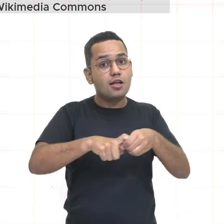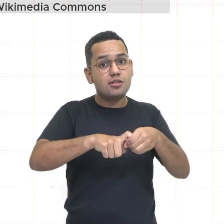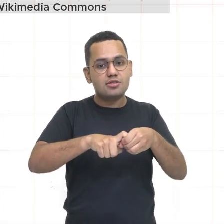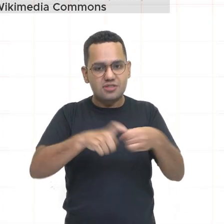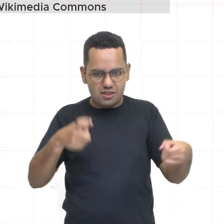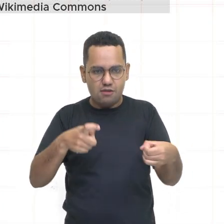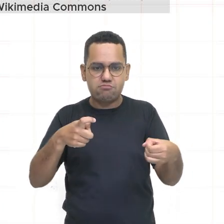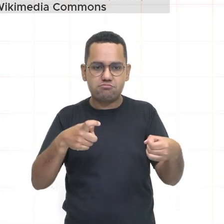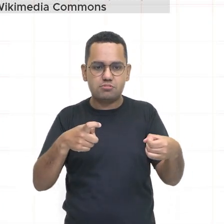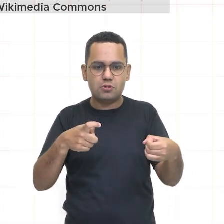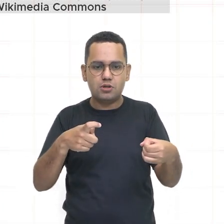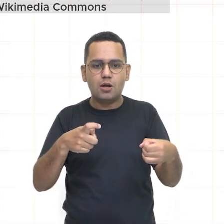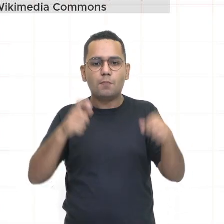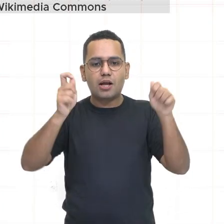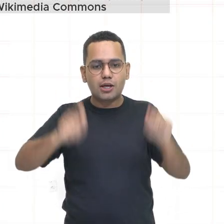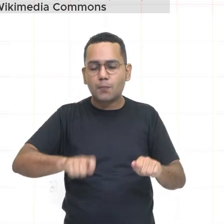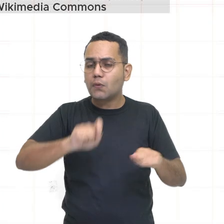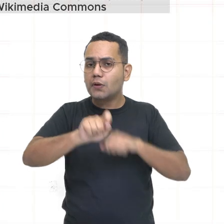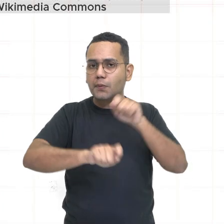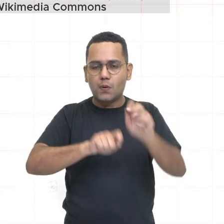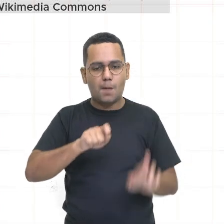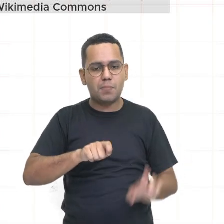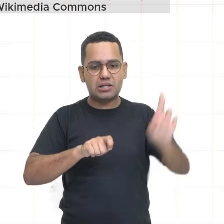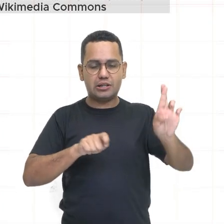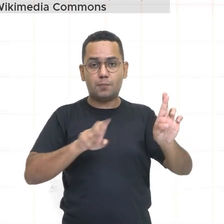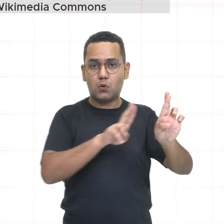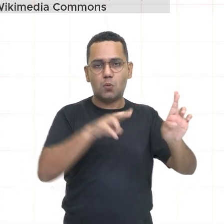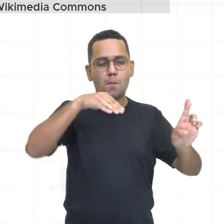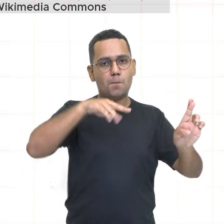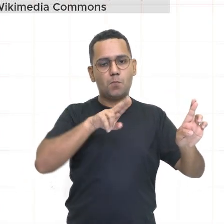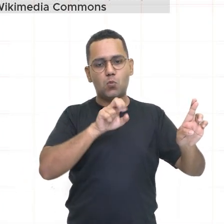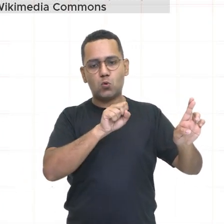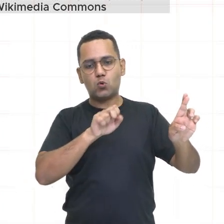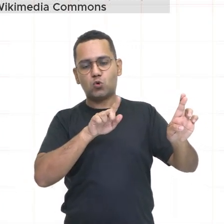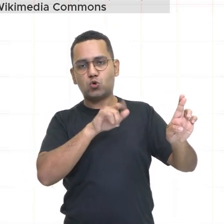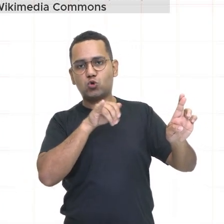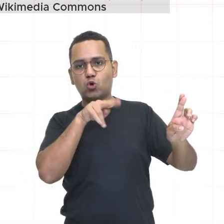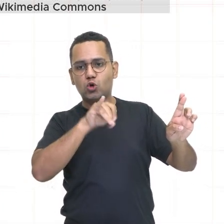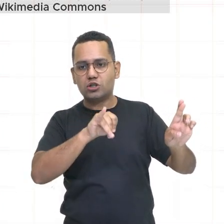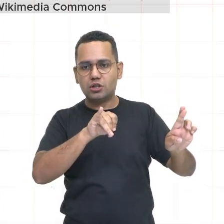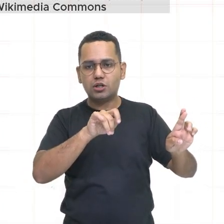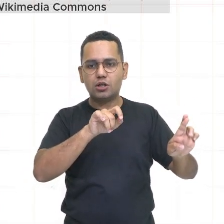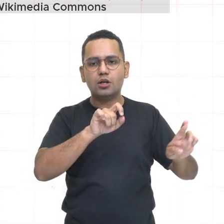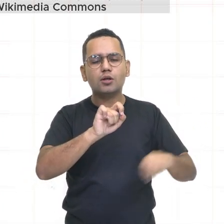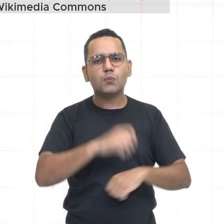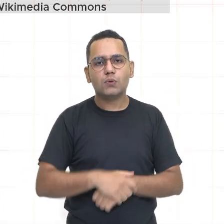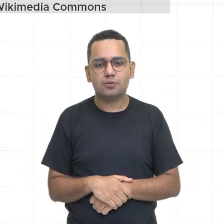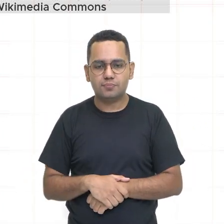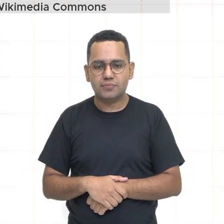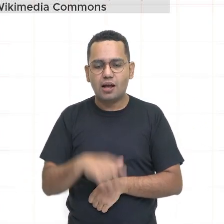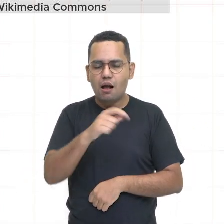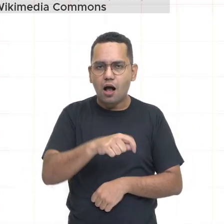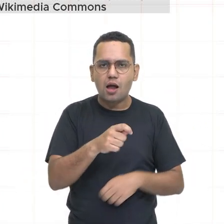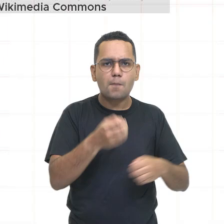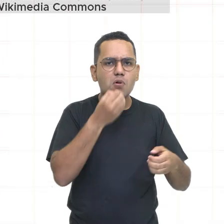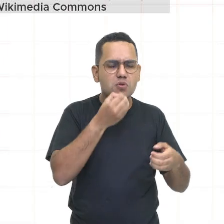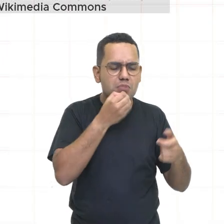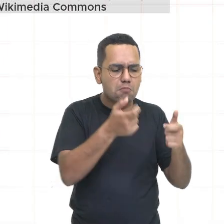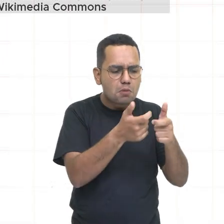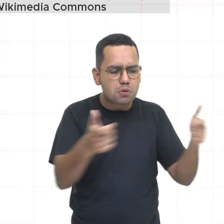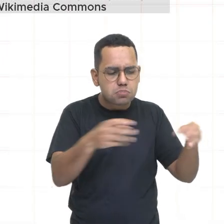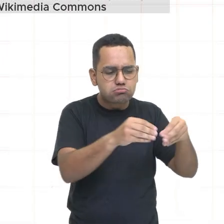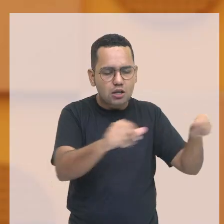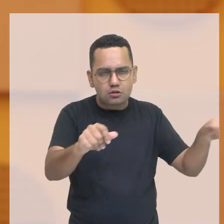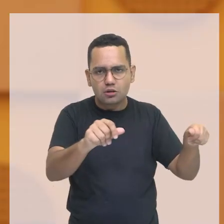influenciou a entrada da Itália na Primeira Guerra Mundial para que conseguisse ali benefícios territoriais, né, áreas territoriais.